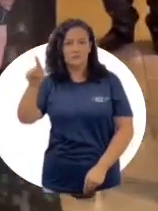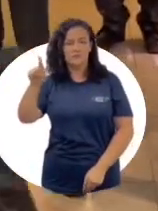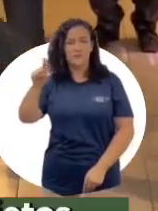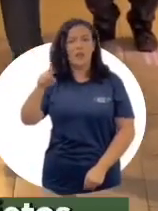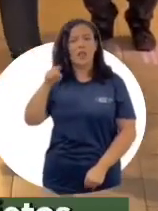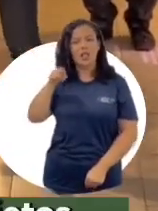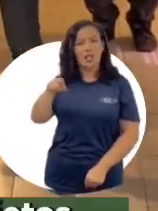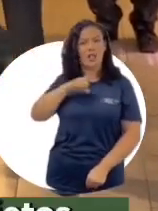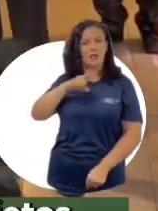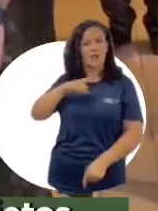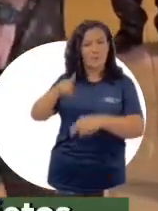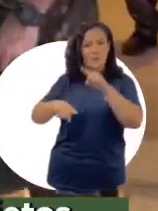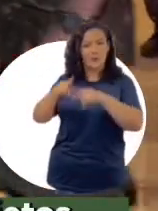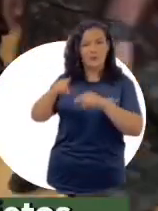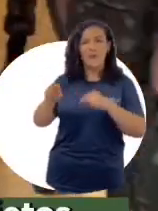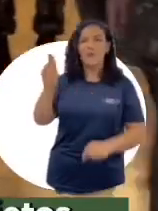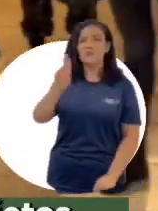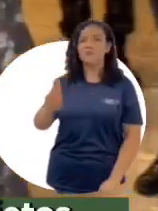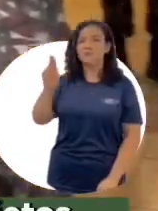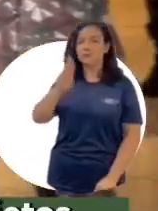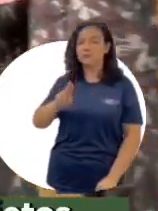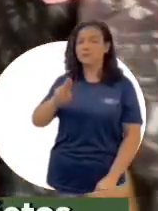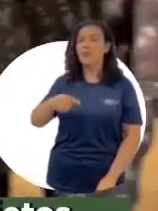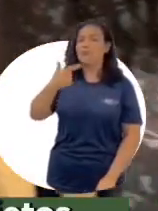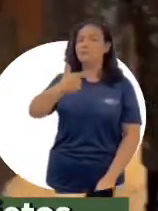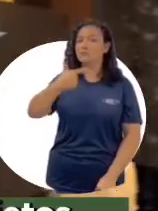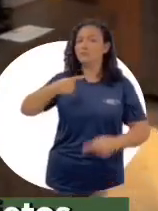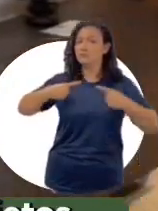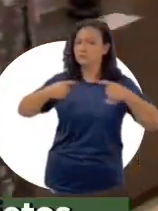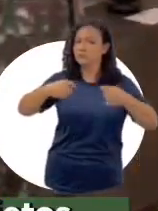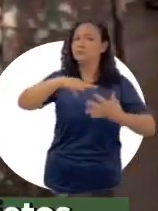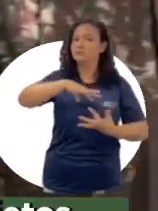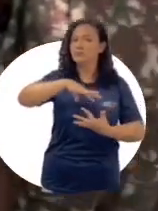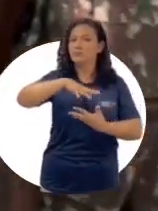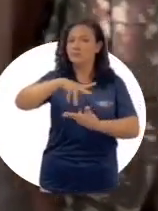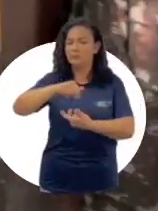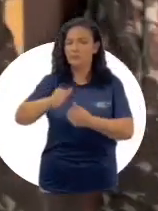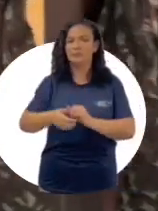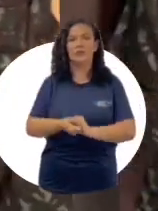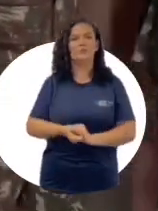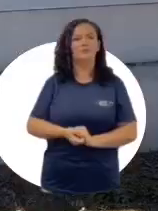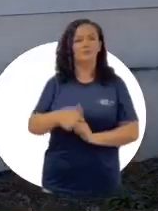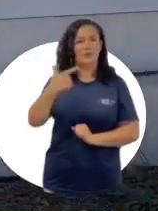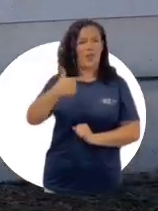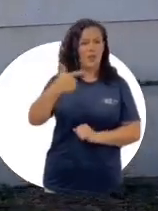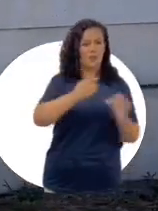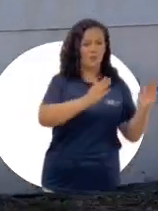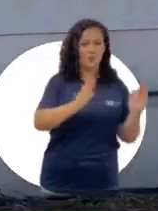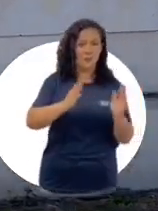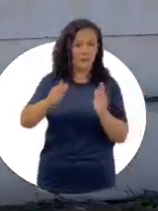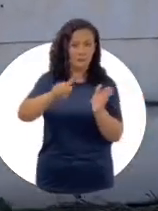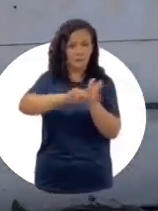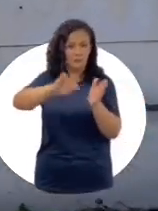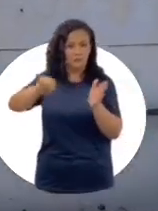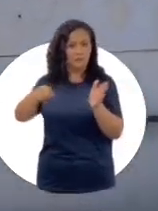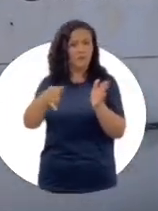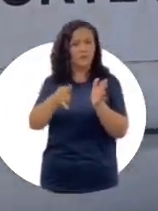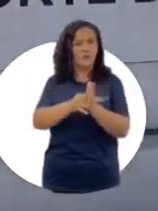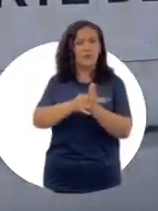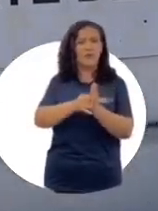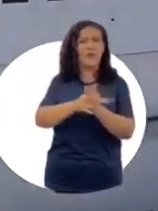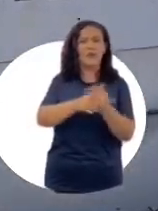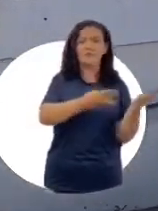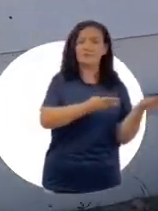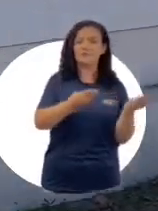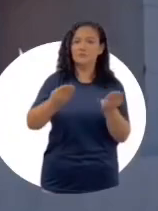Lopes, que abriga objetos utilizados na Segunda Guerra Mundial. A segunda etapa do projeto foi